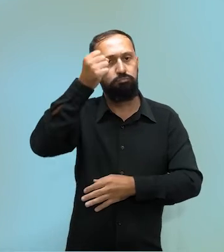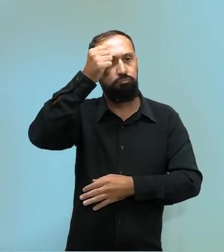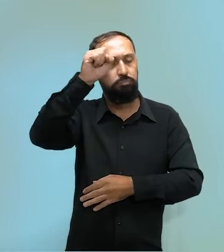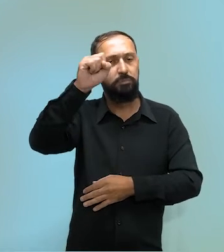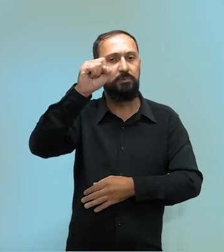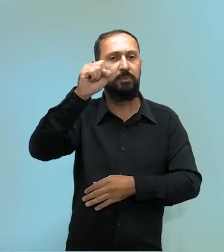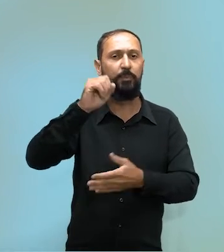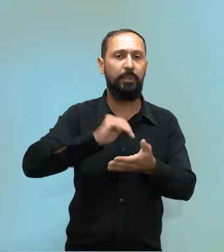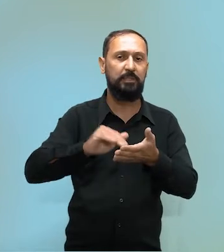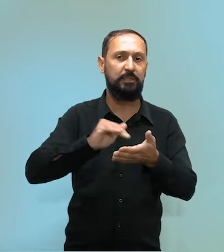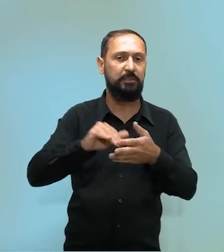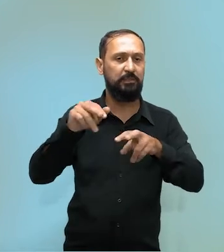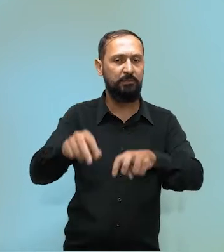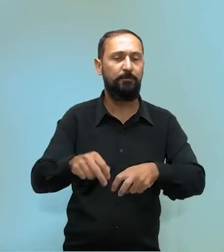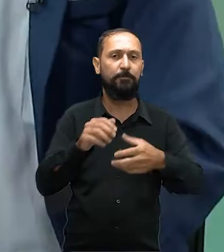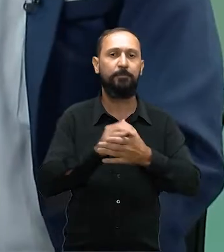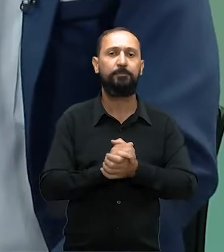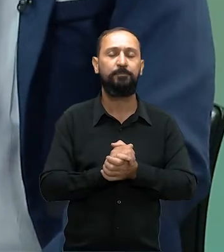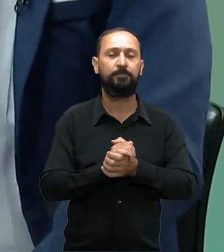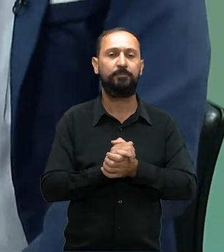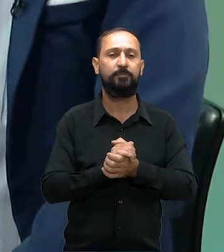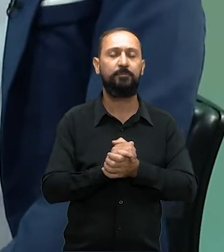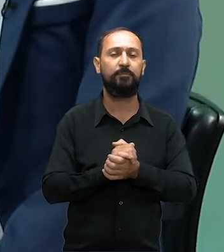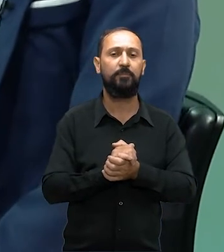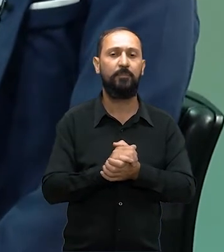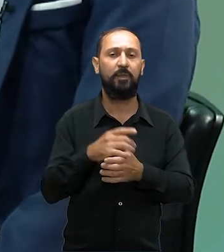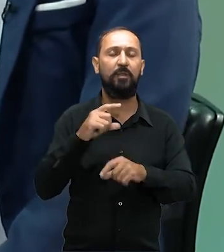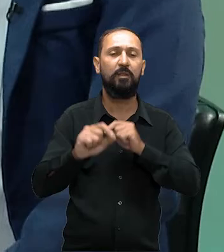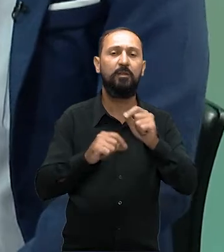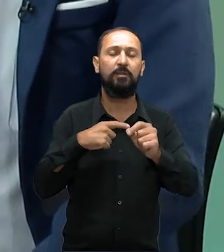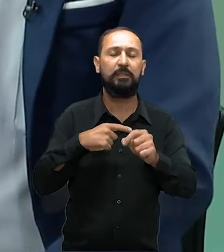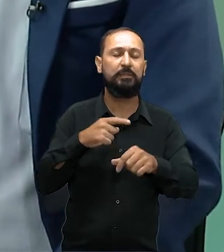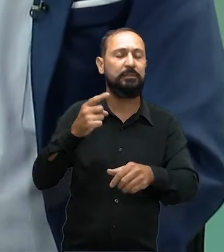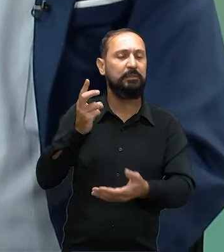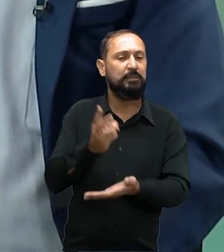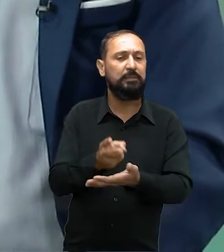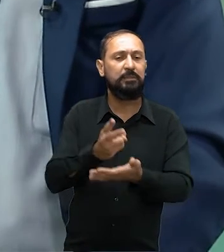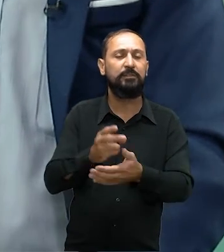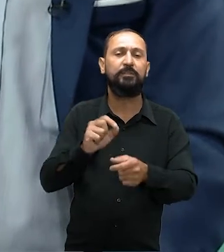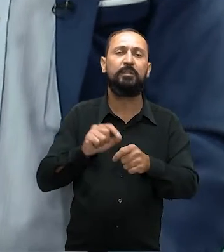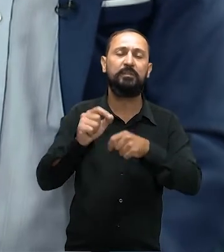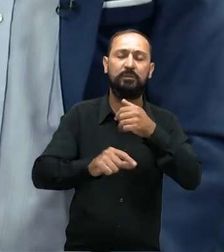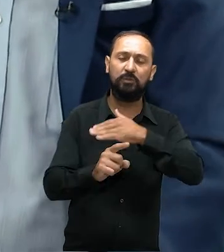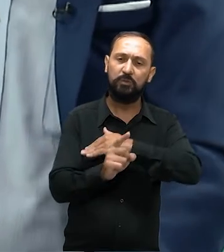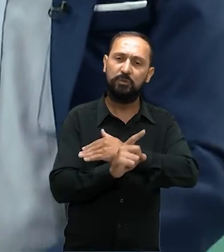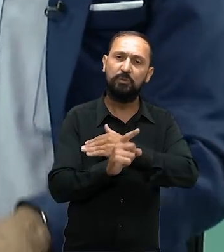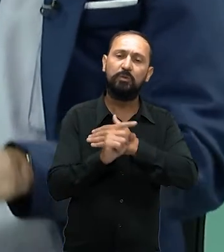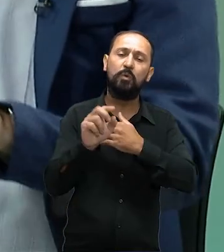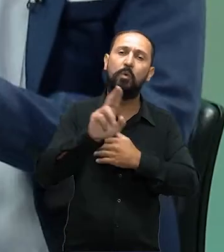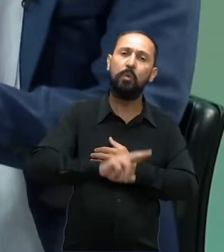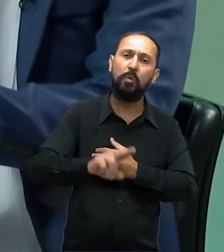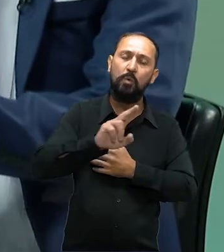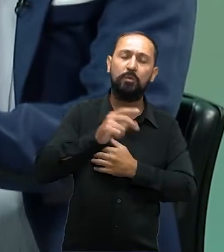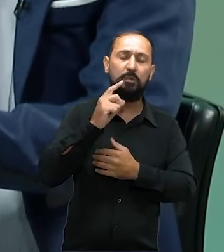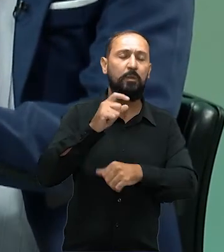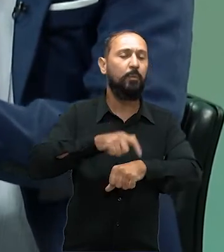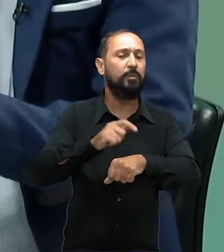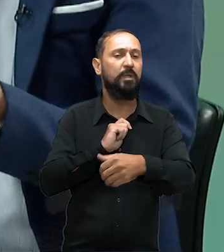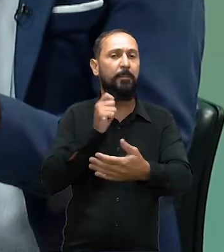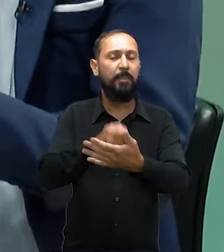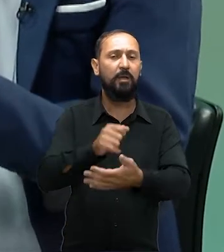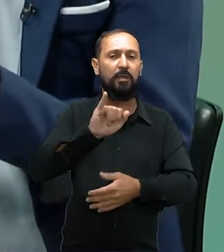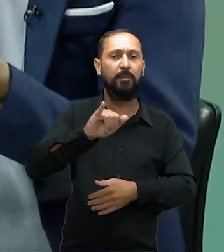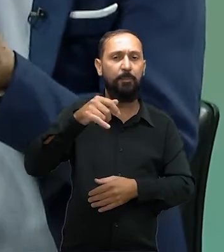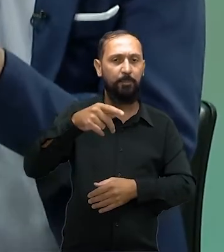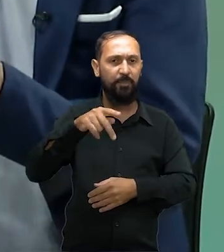com sucesso pela Secretaria de Fazenda? Olha, o cidadão, ele exerce a todo momento a sua cidadania através quando ele paga o